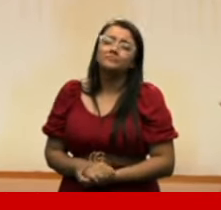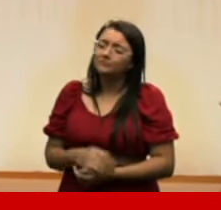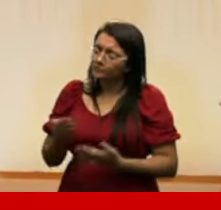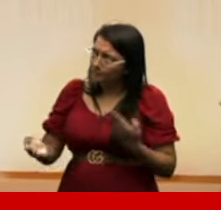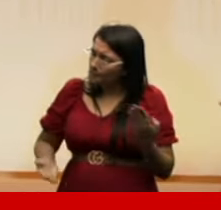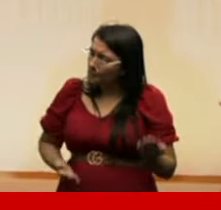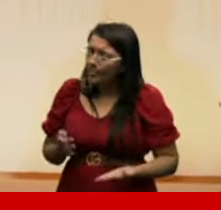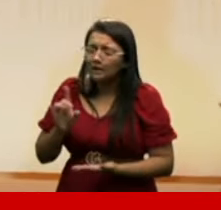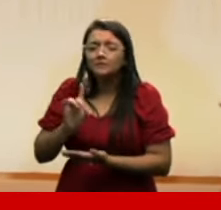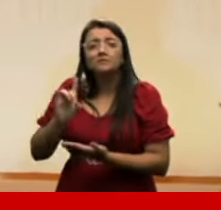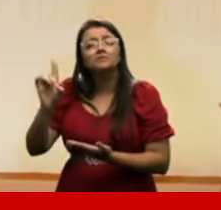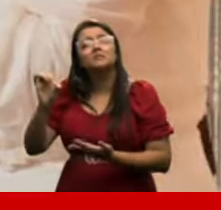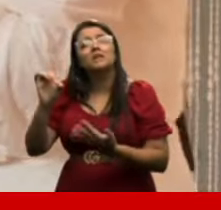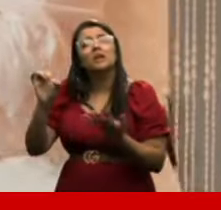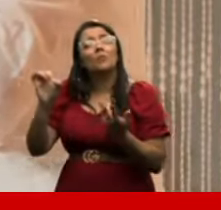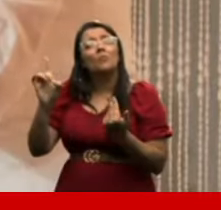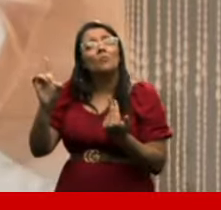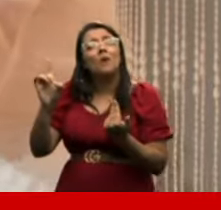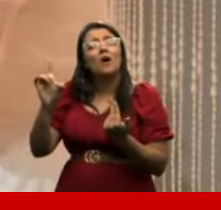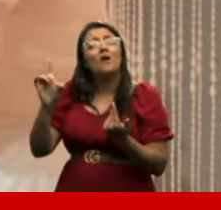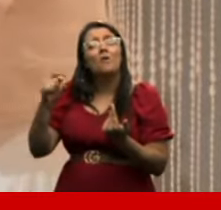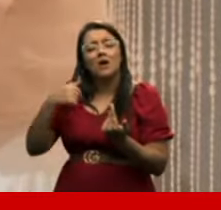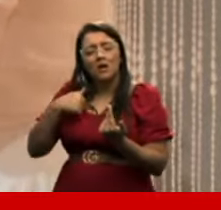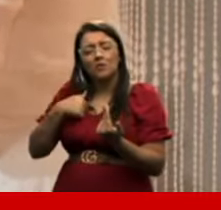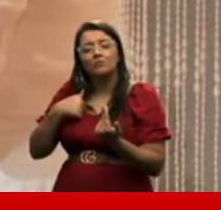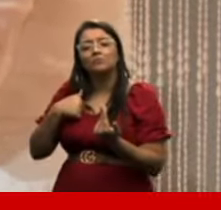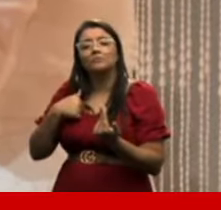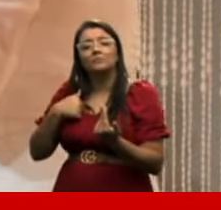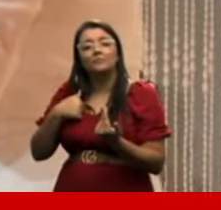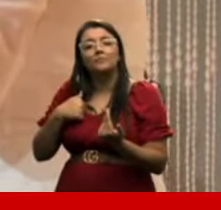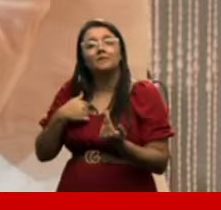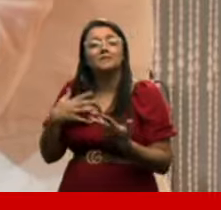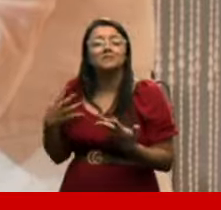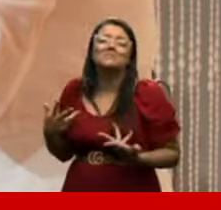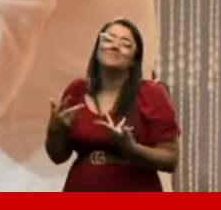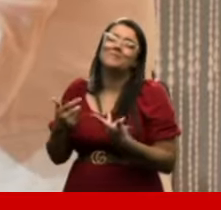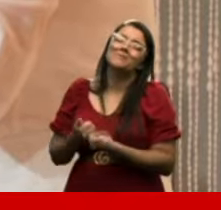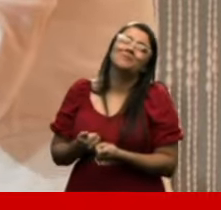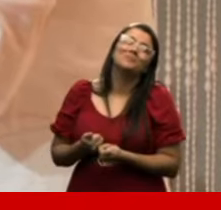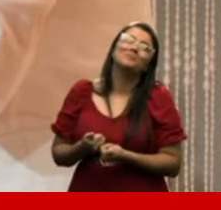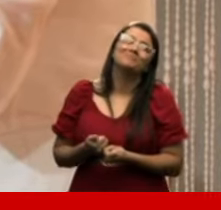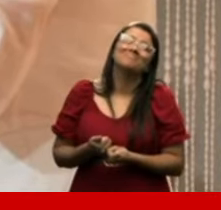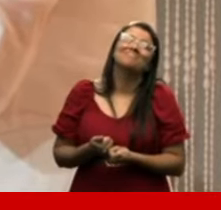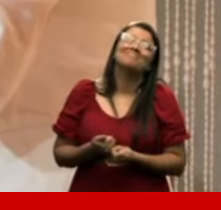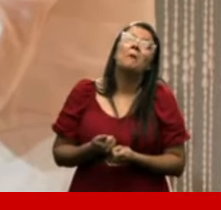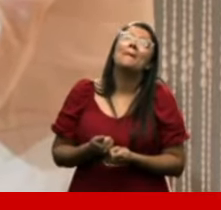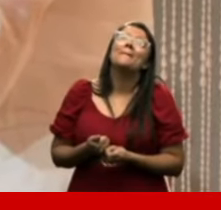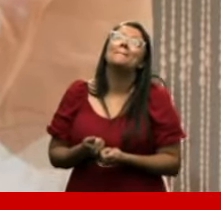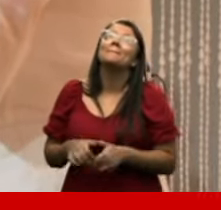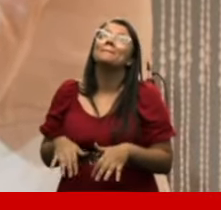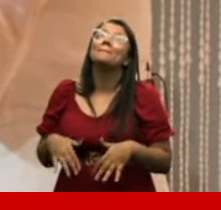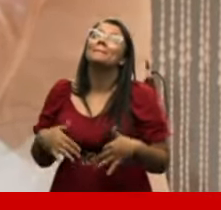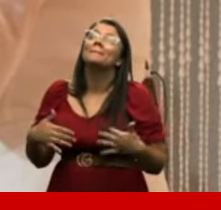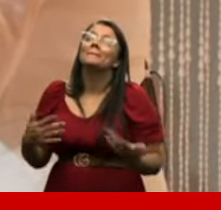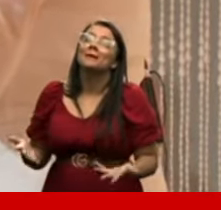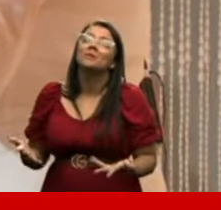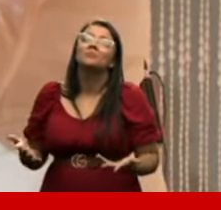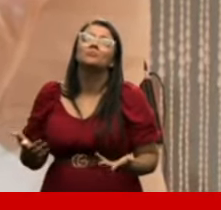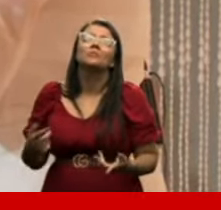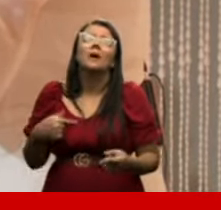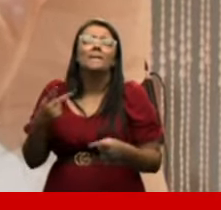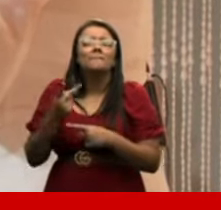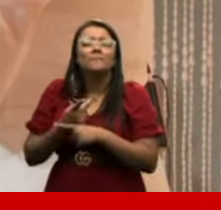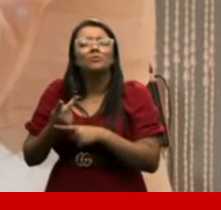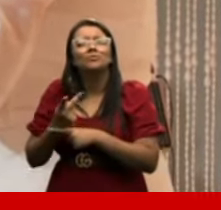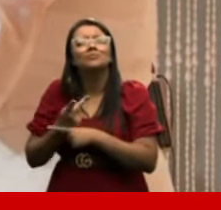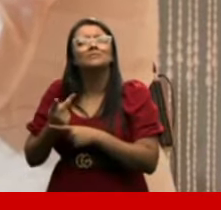servindo a Deus como eu servia. Isso é maravilhoso. Então, irmãs,